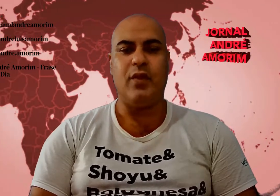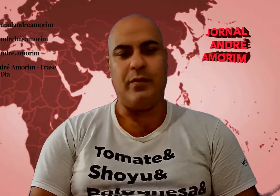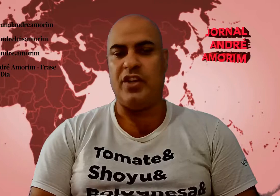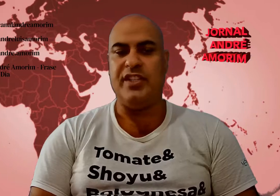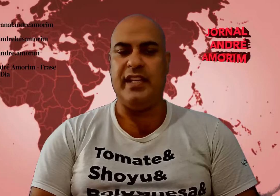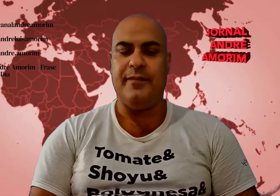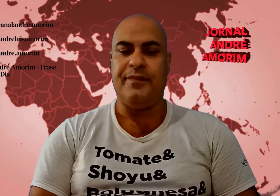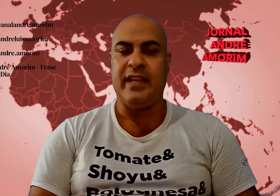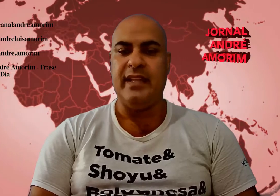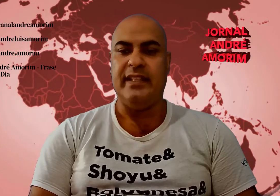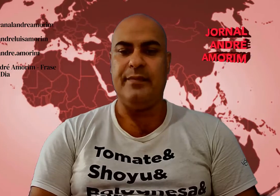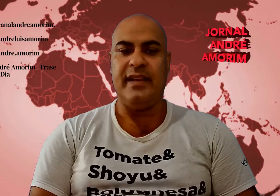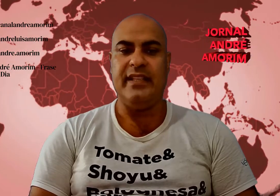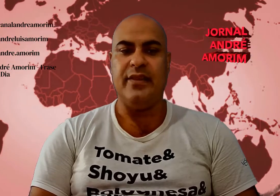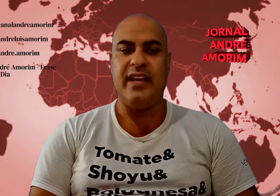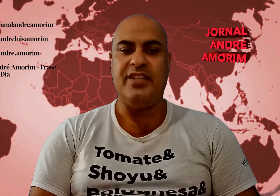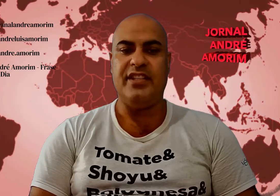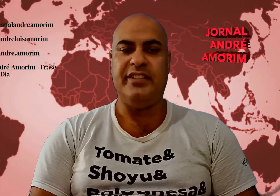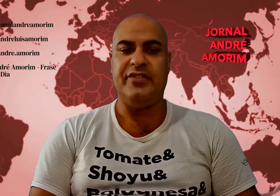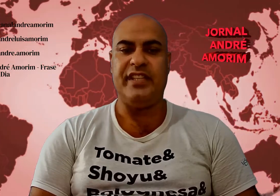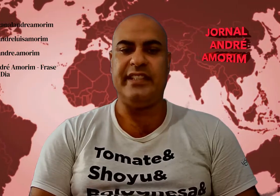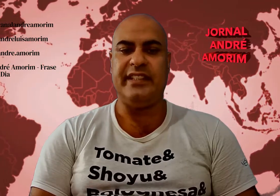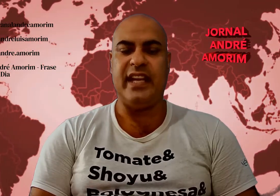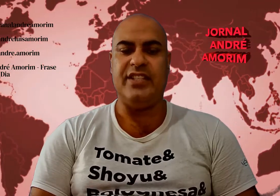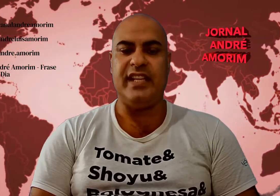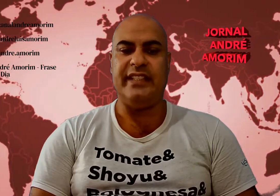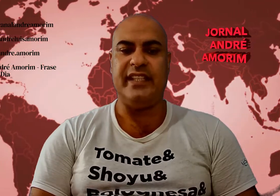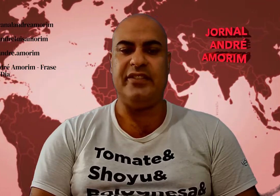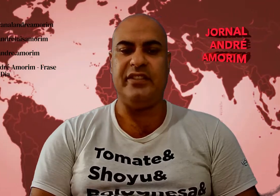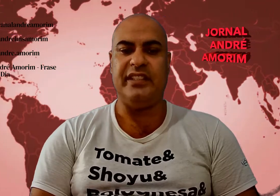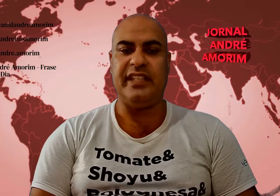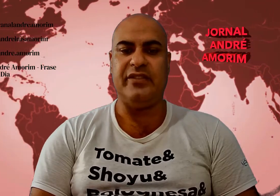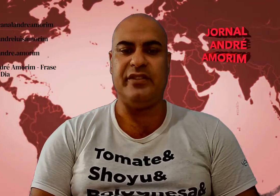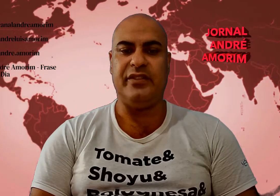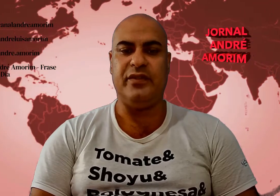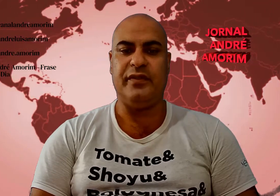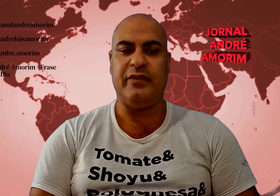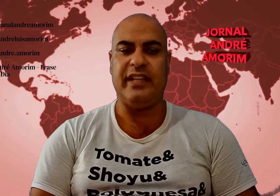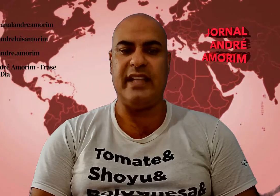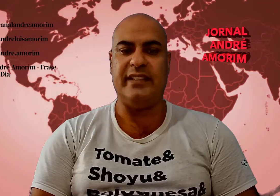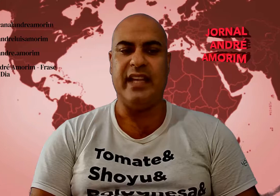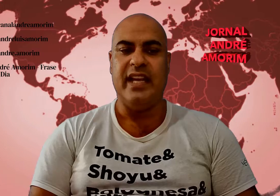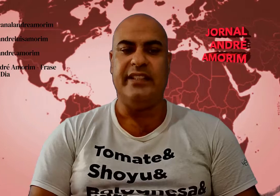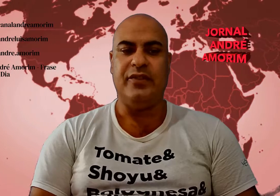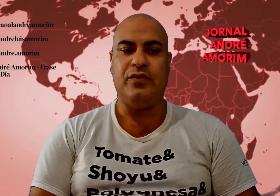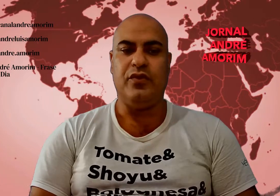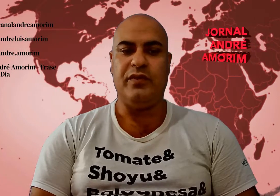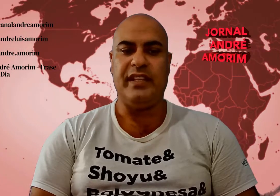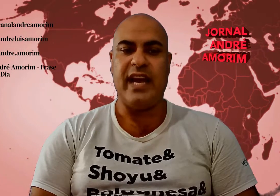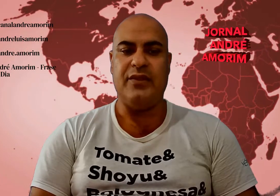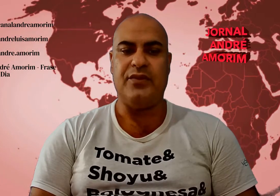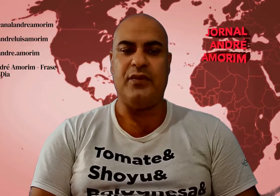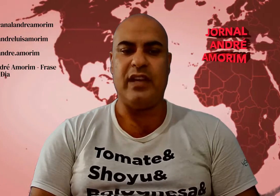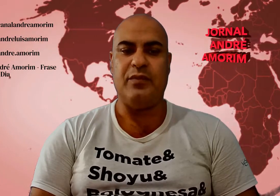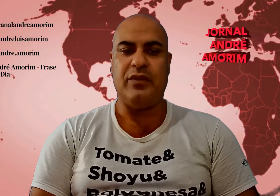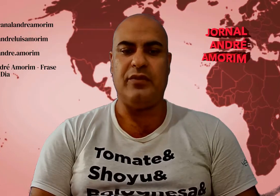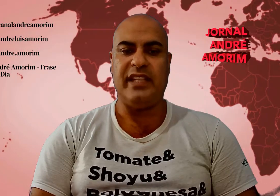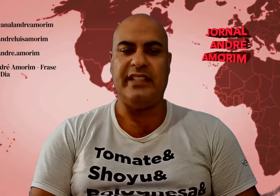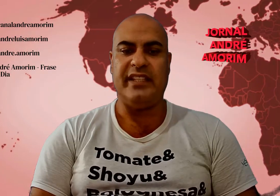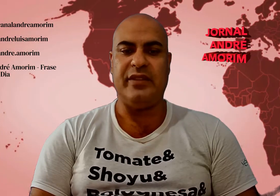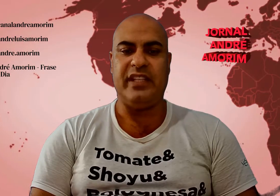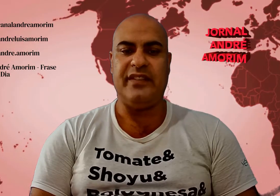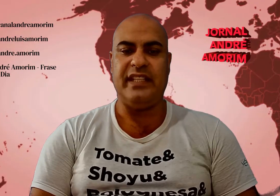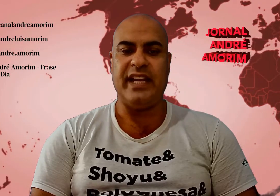2013, com a morte dele. Também não há indícios de que as eleições dos Estados Unidos foram fraudadas, segundo um comunicado divulgado